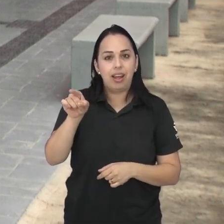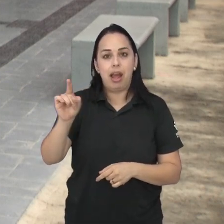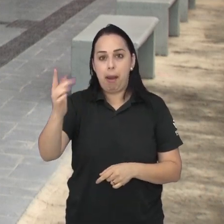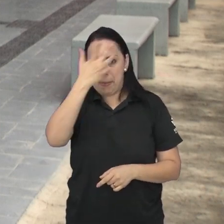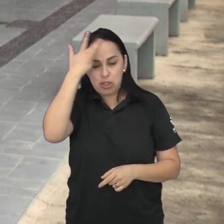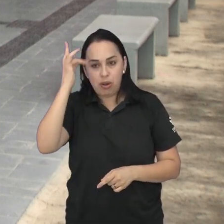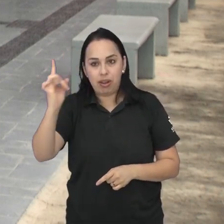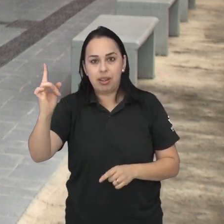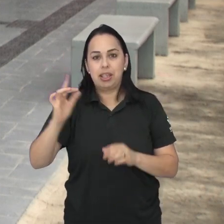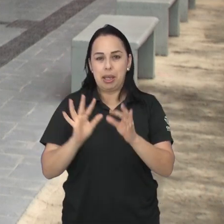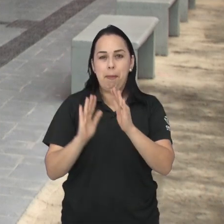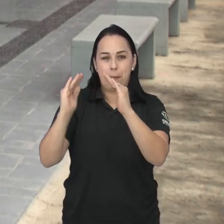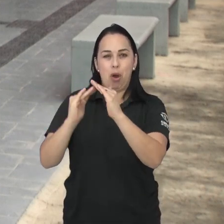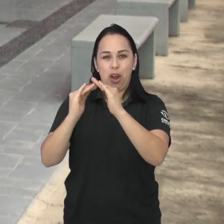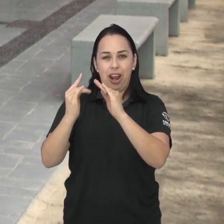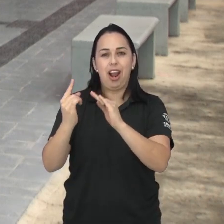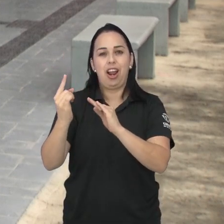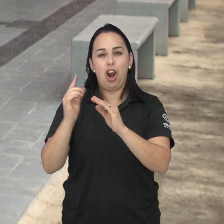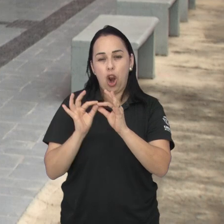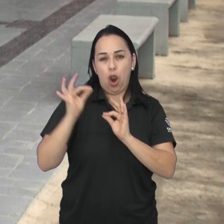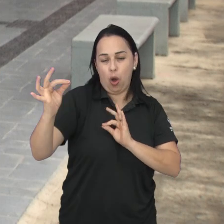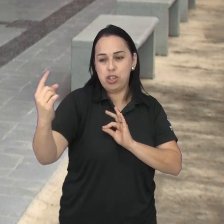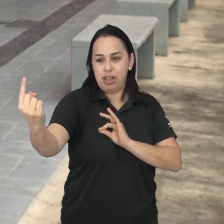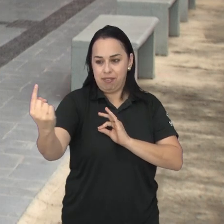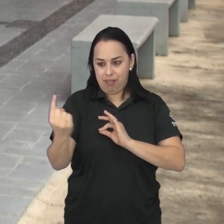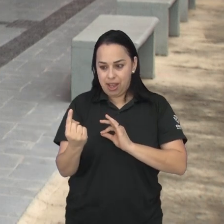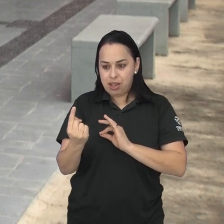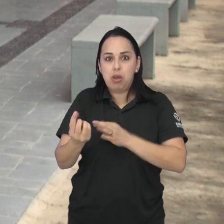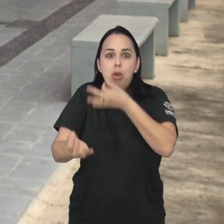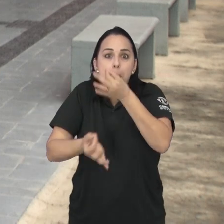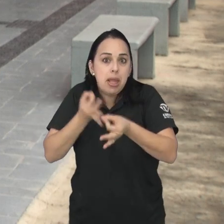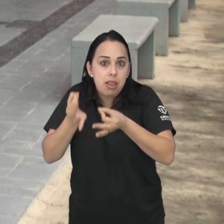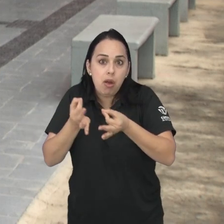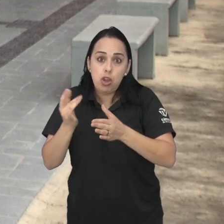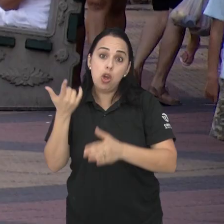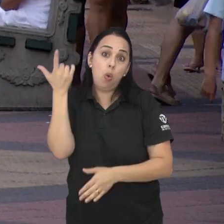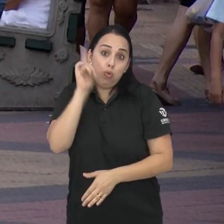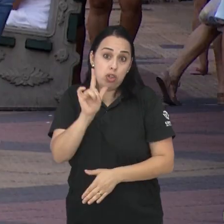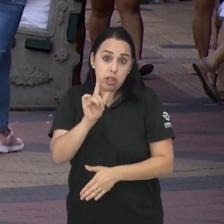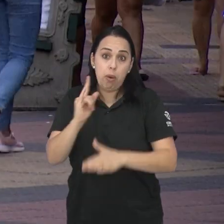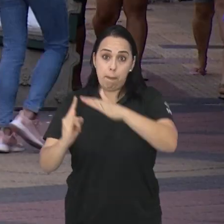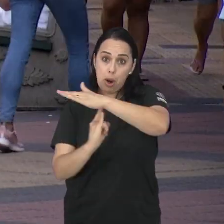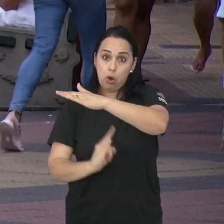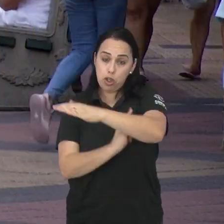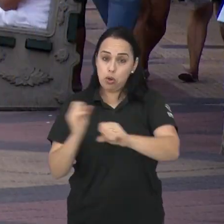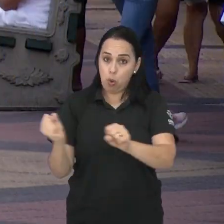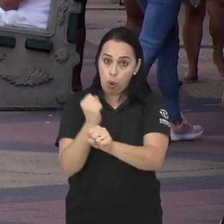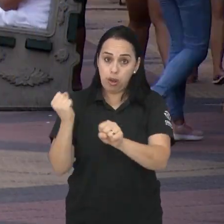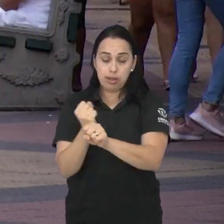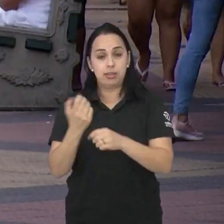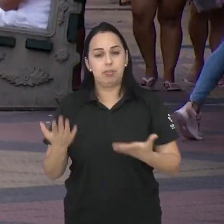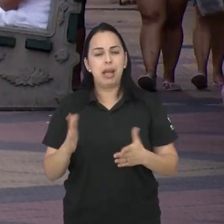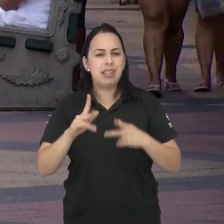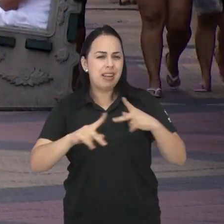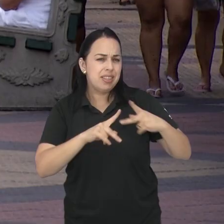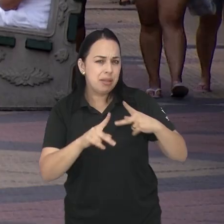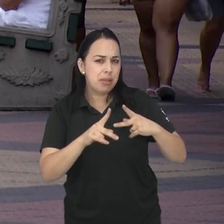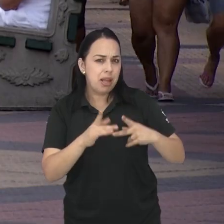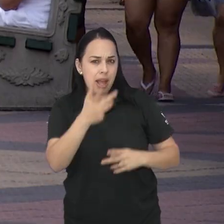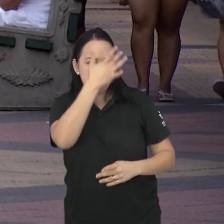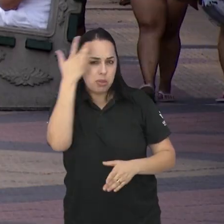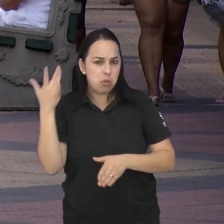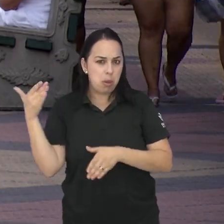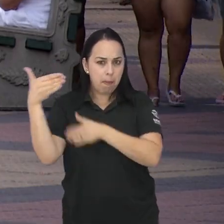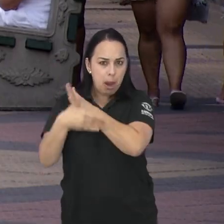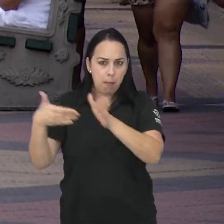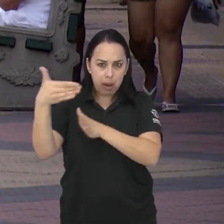lá foi, participou e deu a opinião dele, ele conseguiu a ponte para aquela região. Mas será que aqui em São José dos Campos os